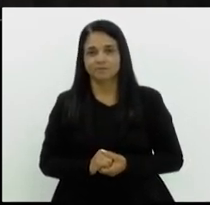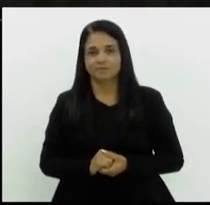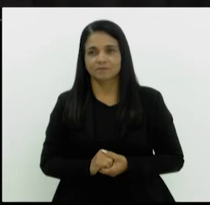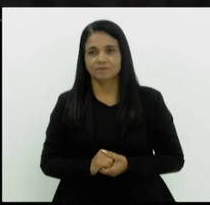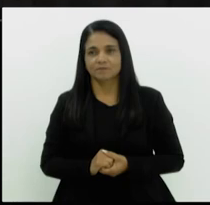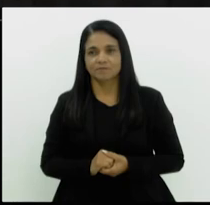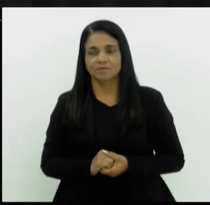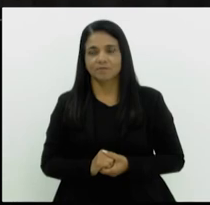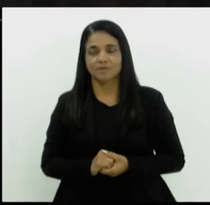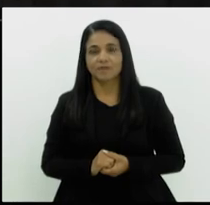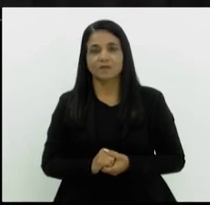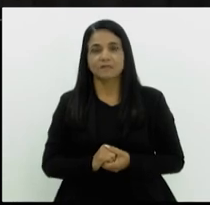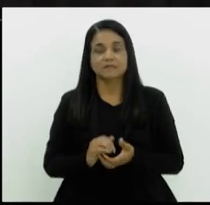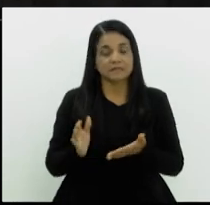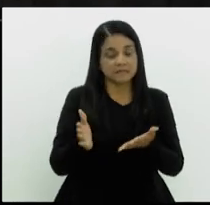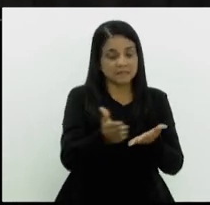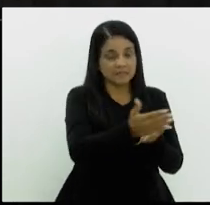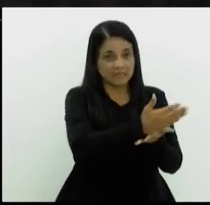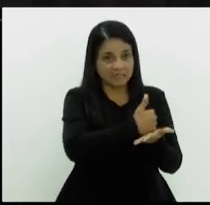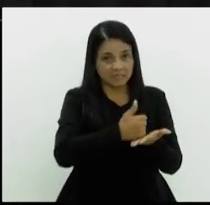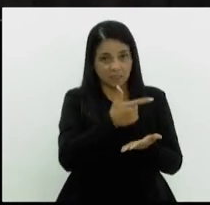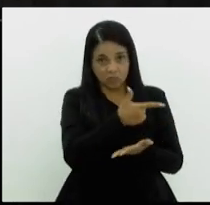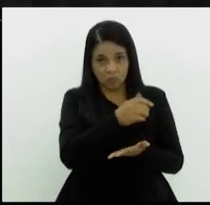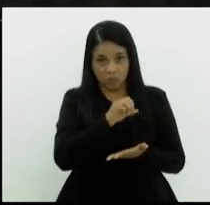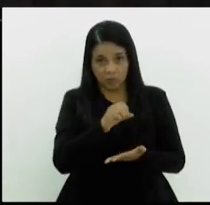Para projetar as receitas de 25,